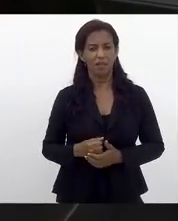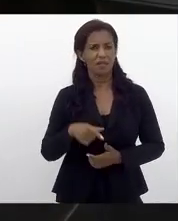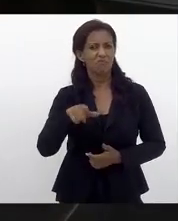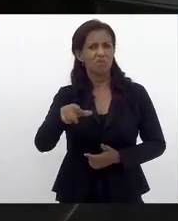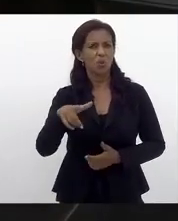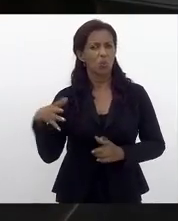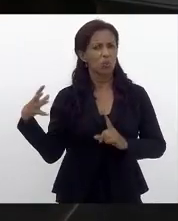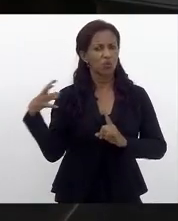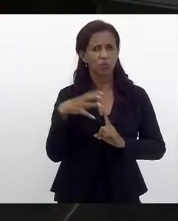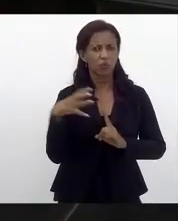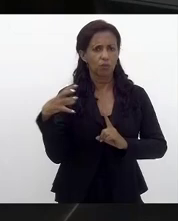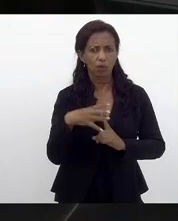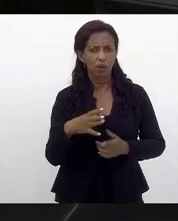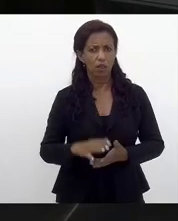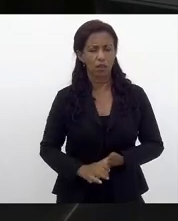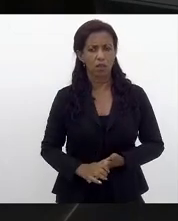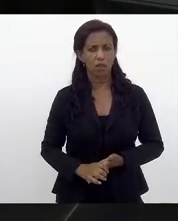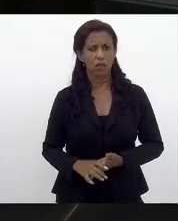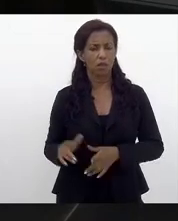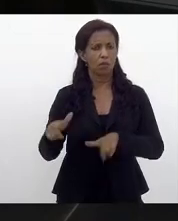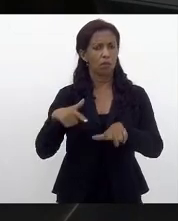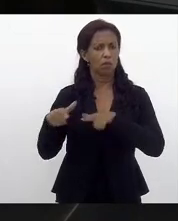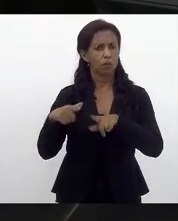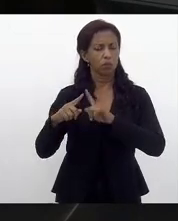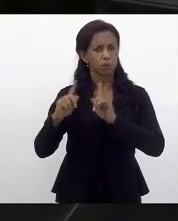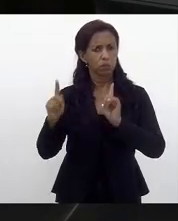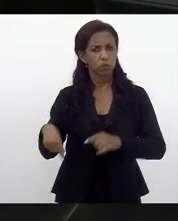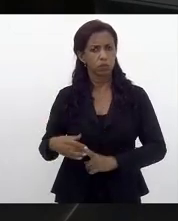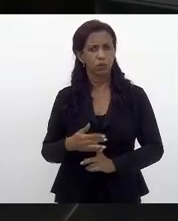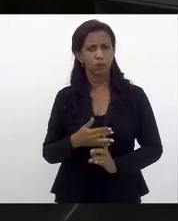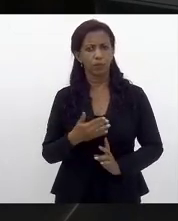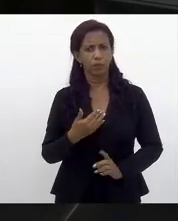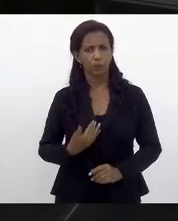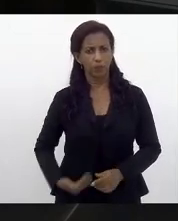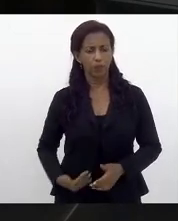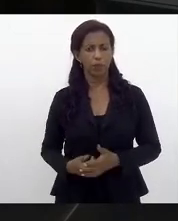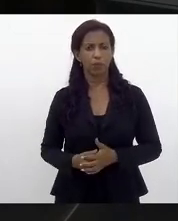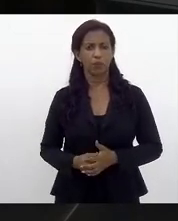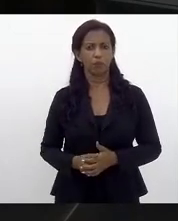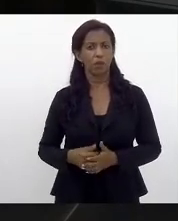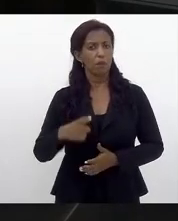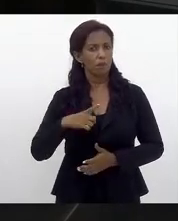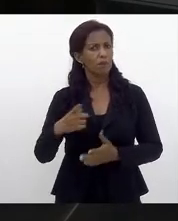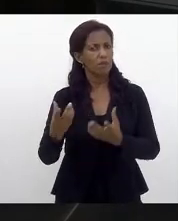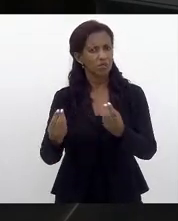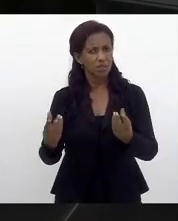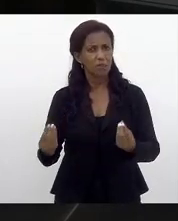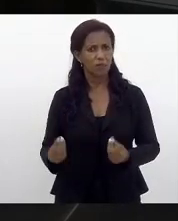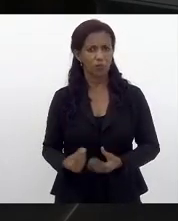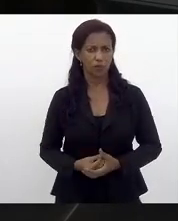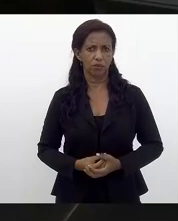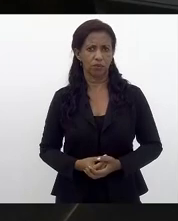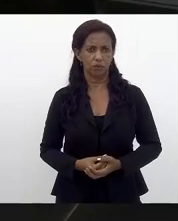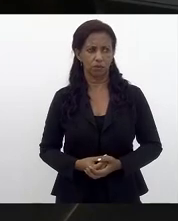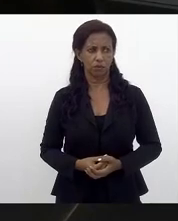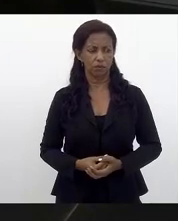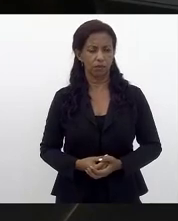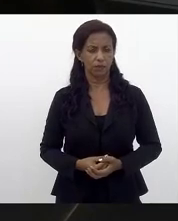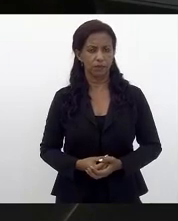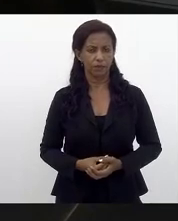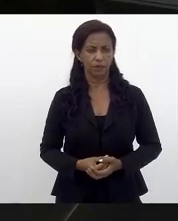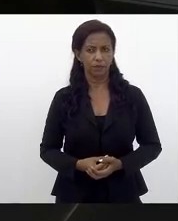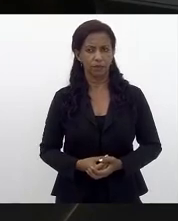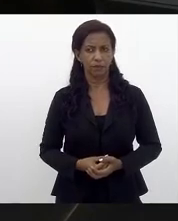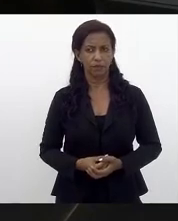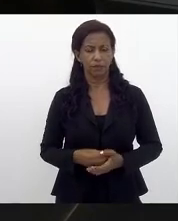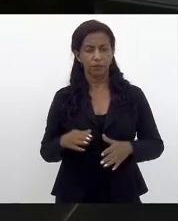isso não tem influência por servidor público mas tem muito muito bom